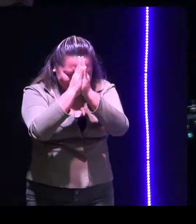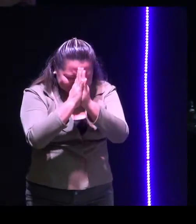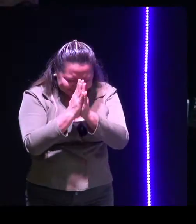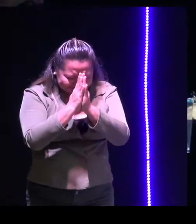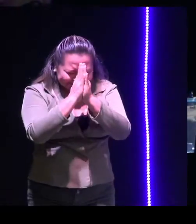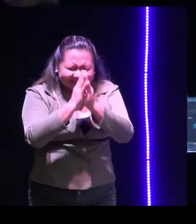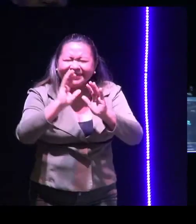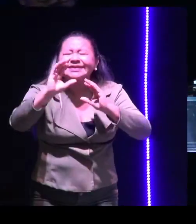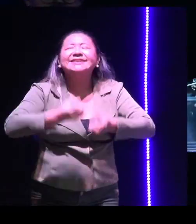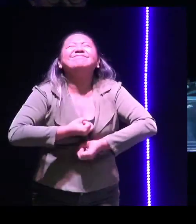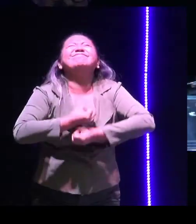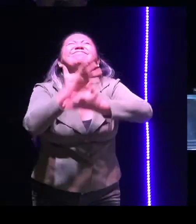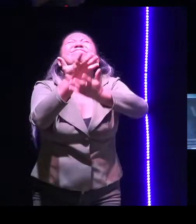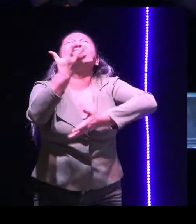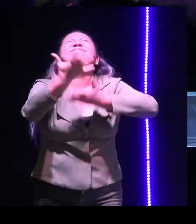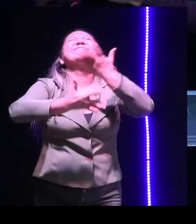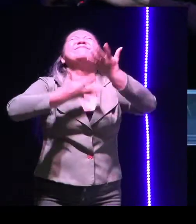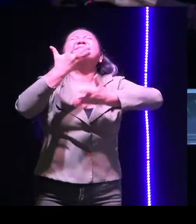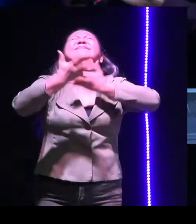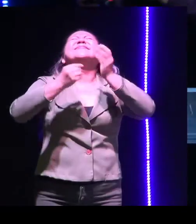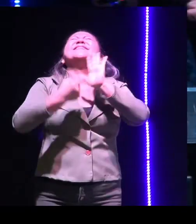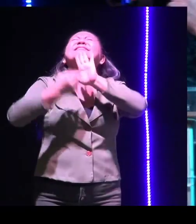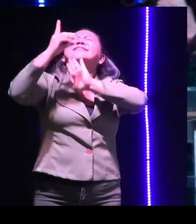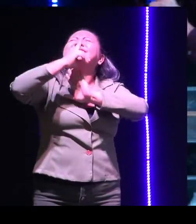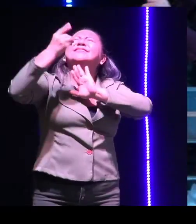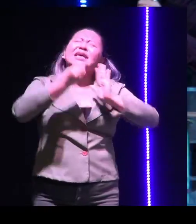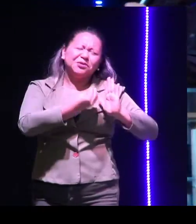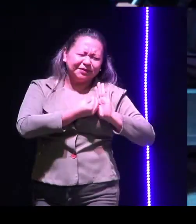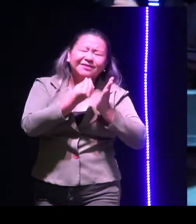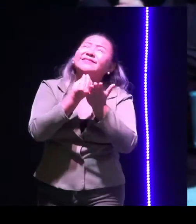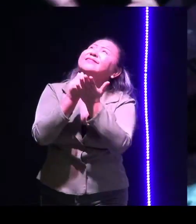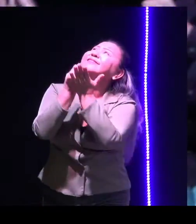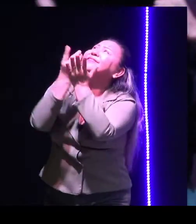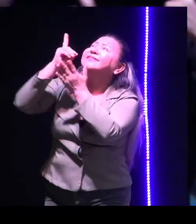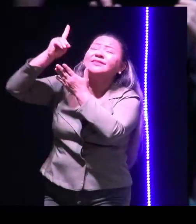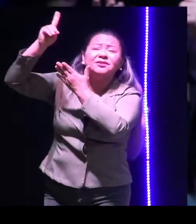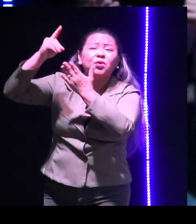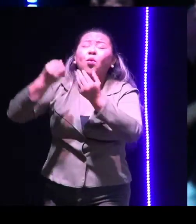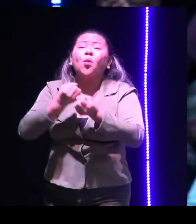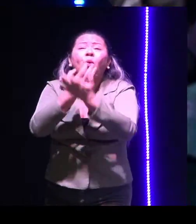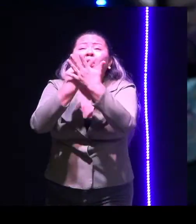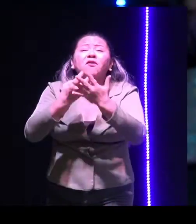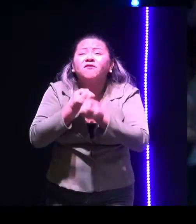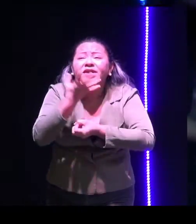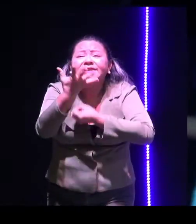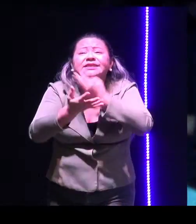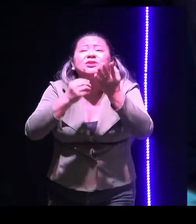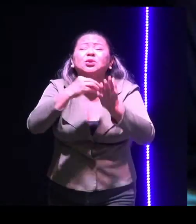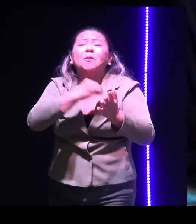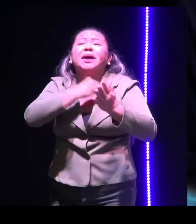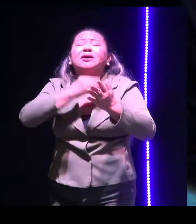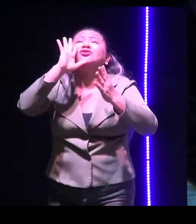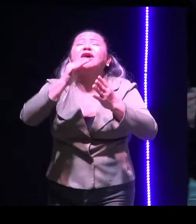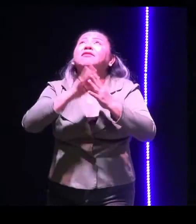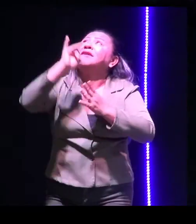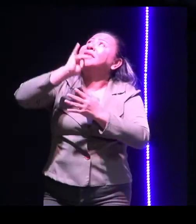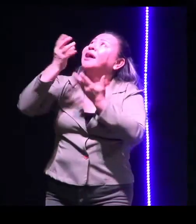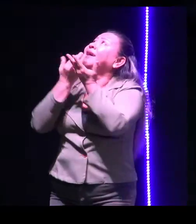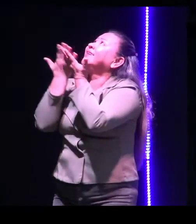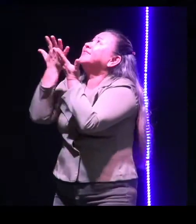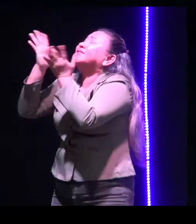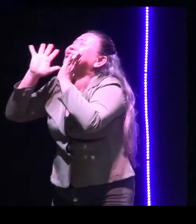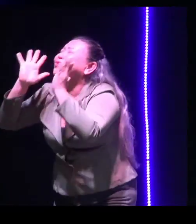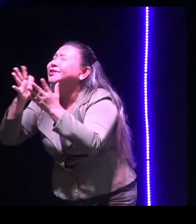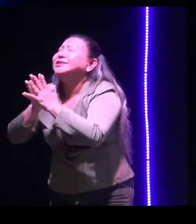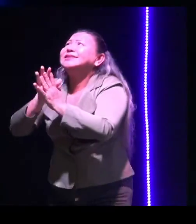cante, brade, coloque sua vida diante de Deus. Talvez esse já é o momento de você confessar o seu pecado, de você já falar para Deus, de